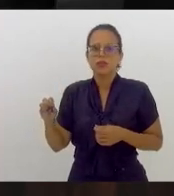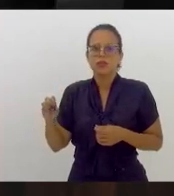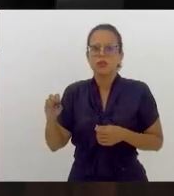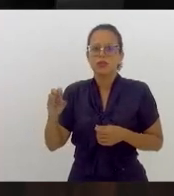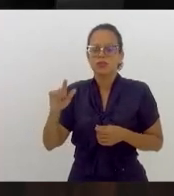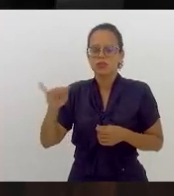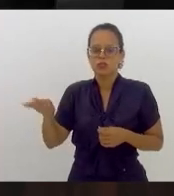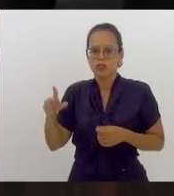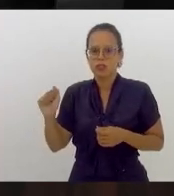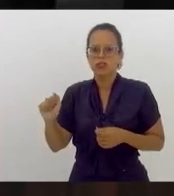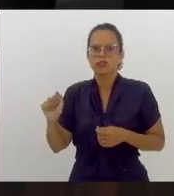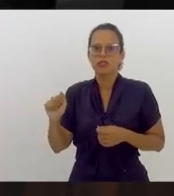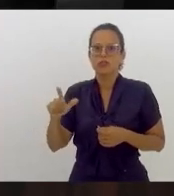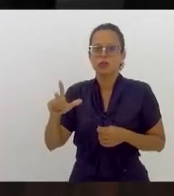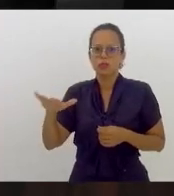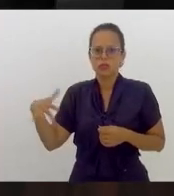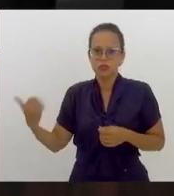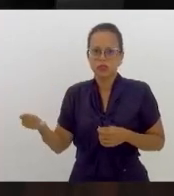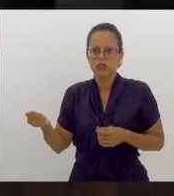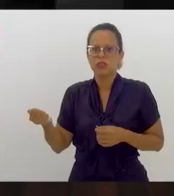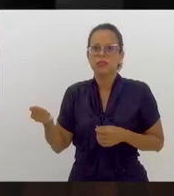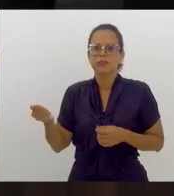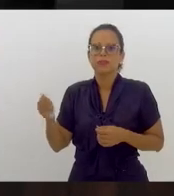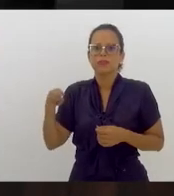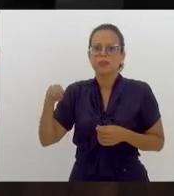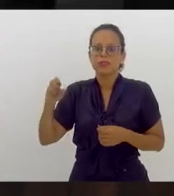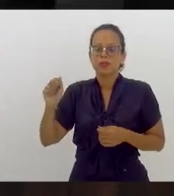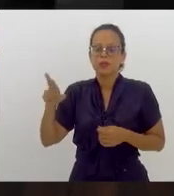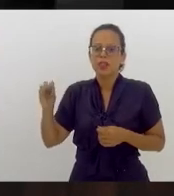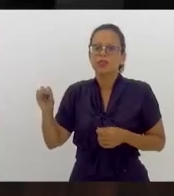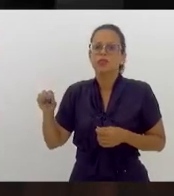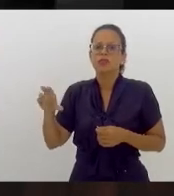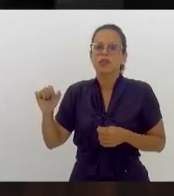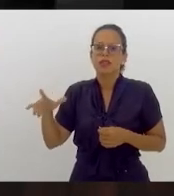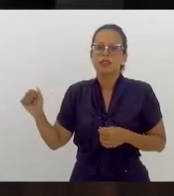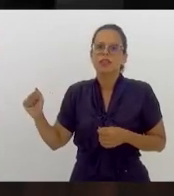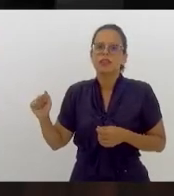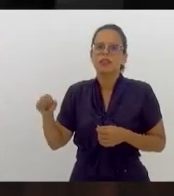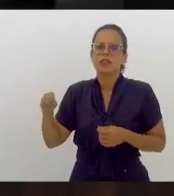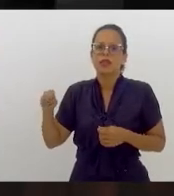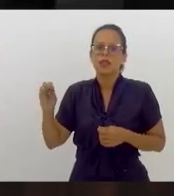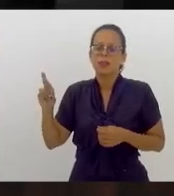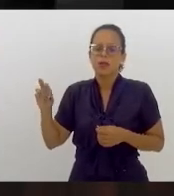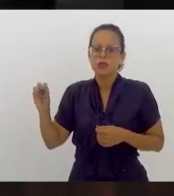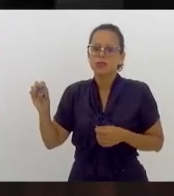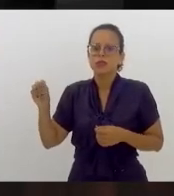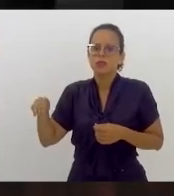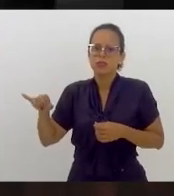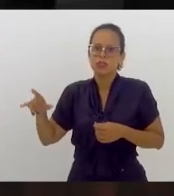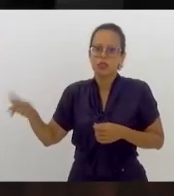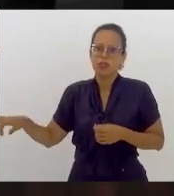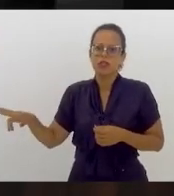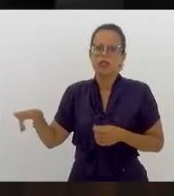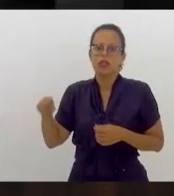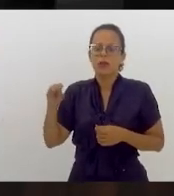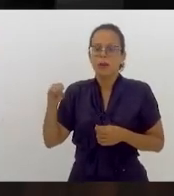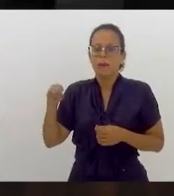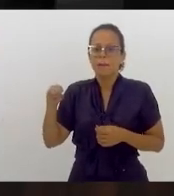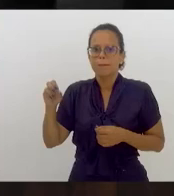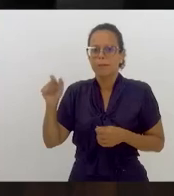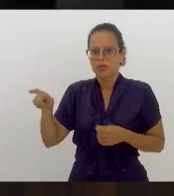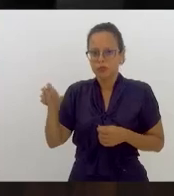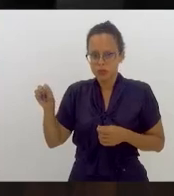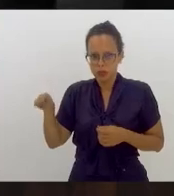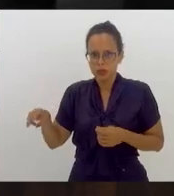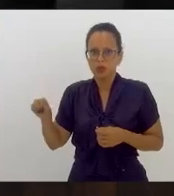Neto, Lucinha, Márcio Canela, Marcos Abraão, Marcos Miller, Max Lemos, Renata Souza,